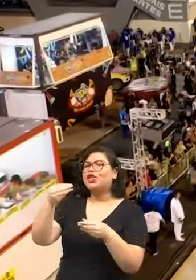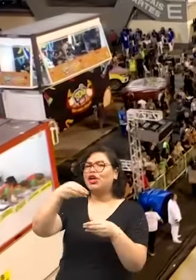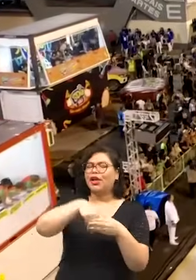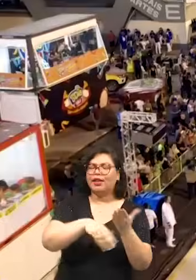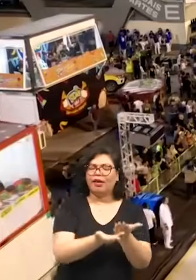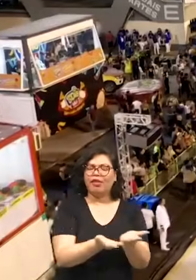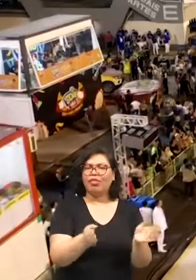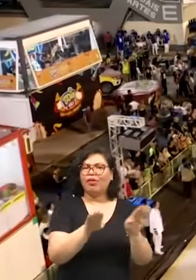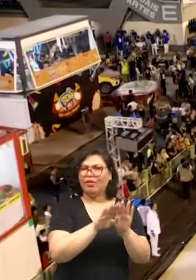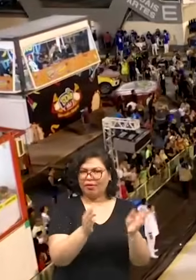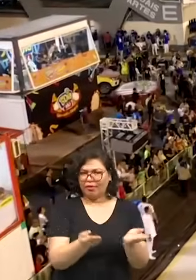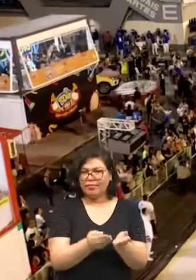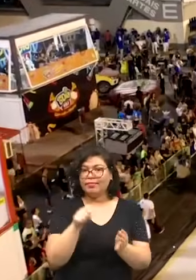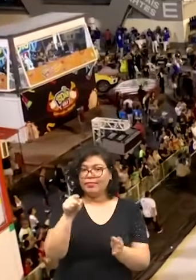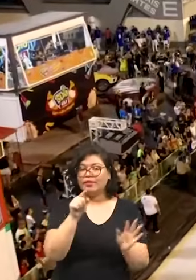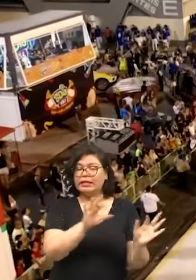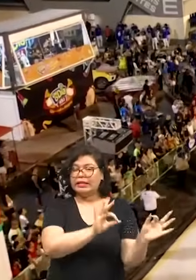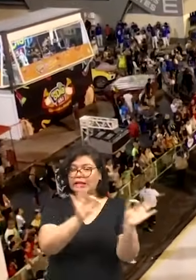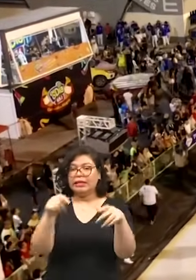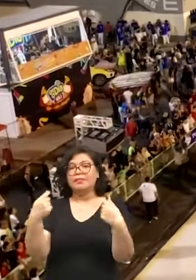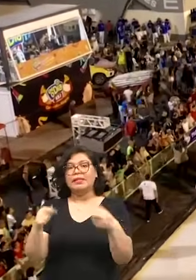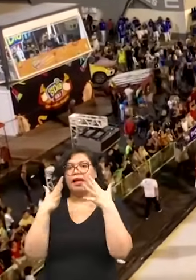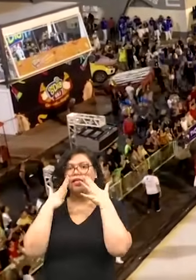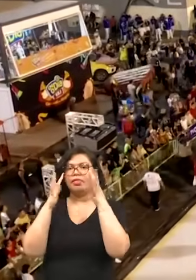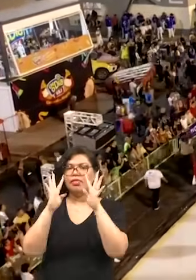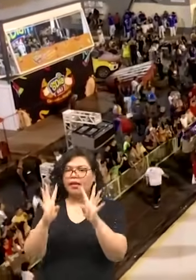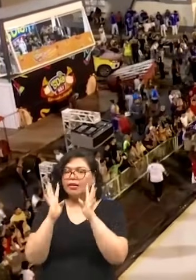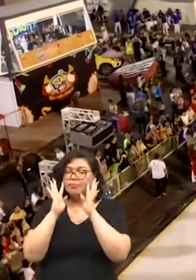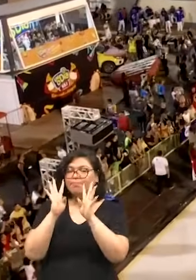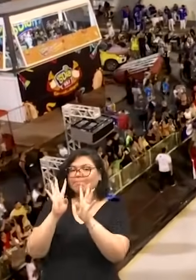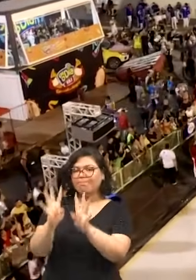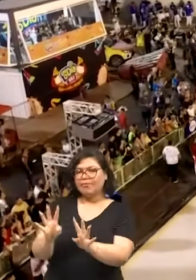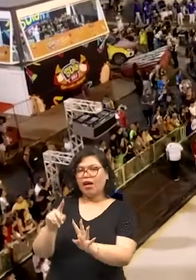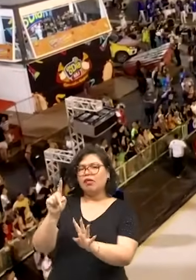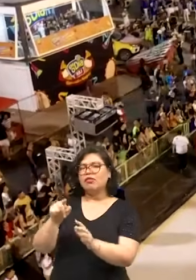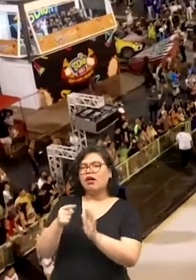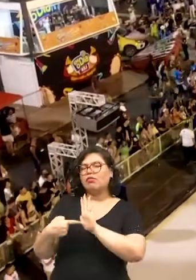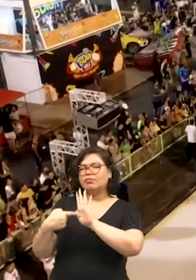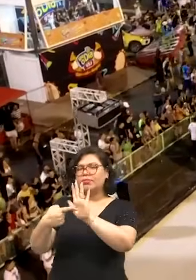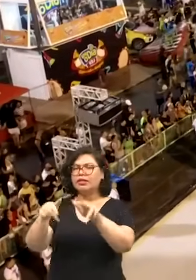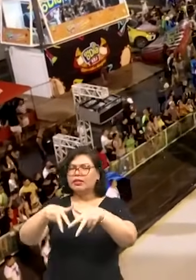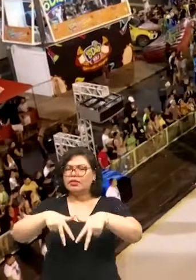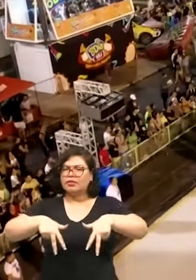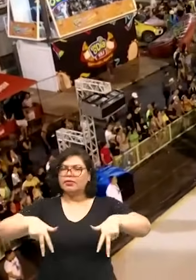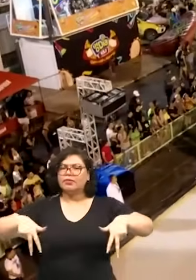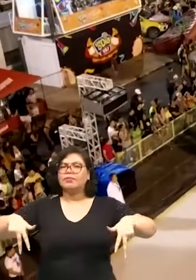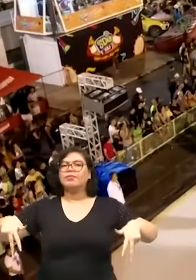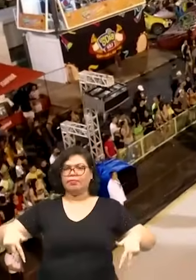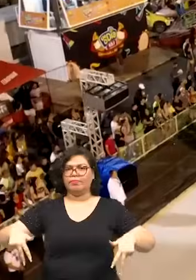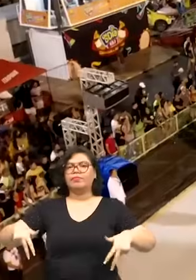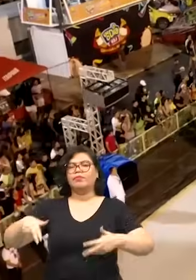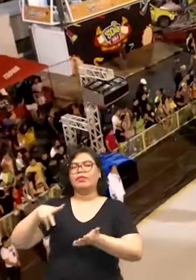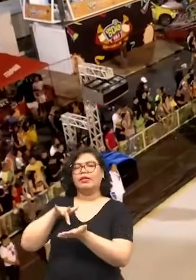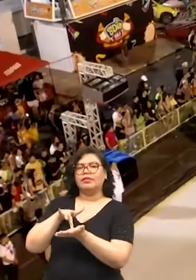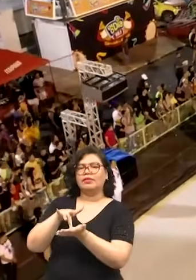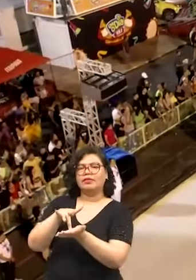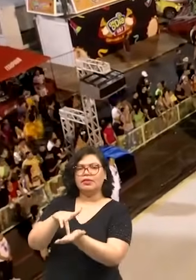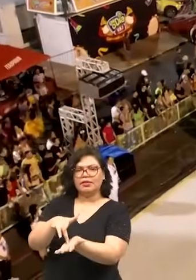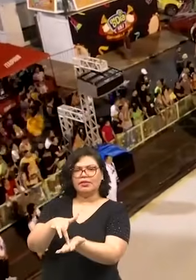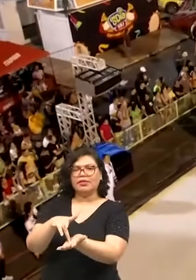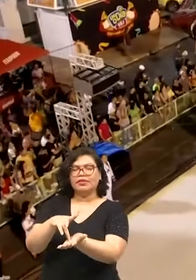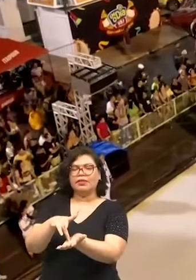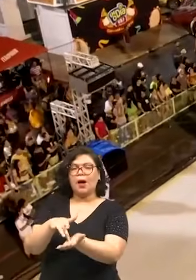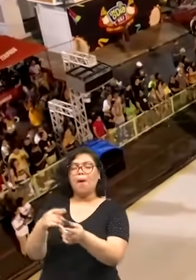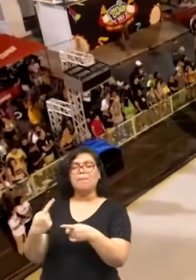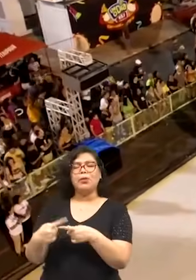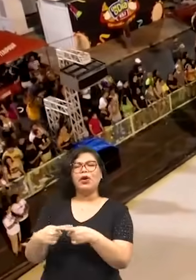caixinha. E você de casa precisa ficar atento a esse momento, a essa apresentação da comissão de frente da Andanças de Ciganos, porque